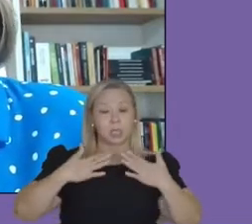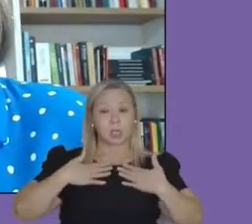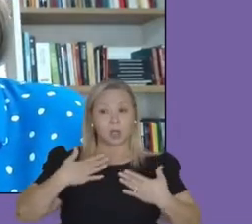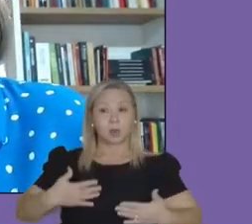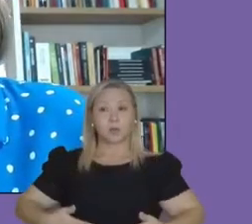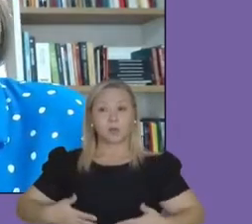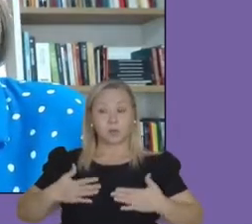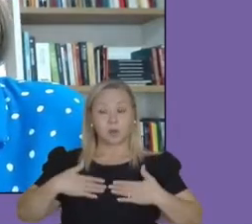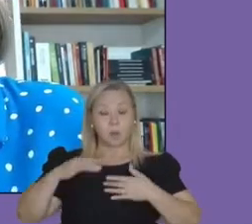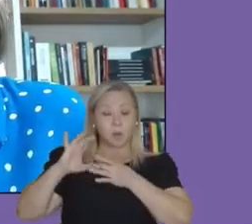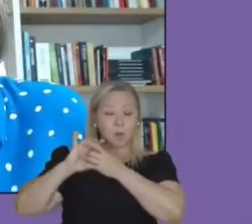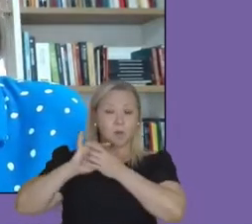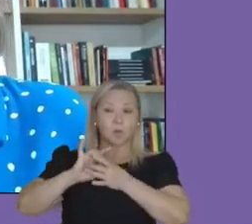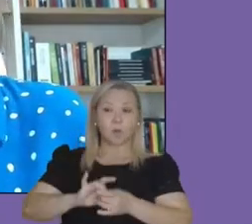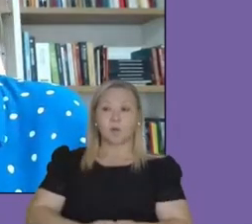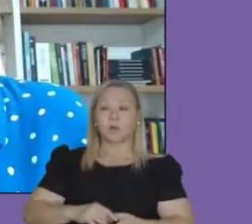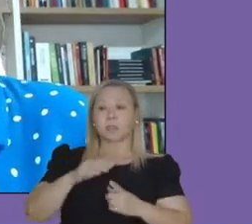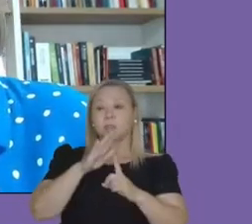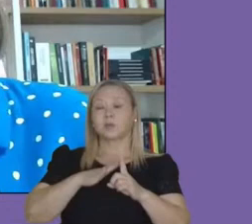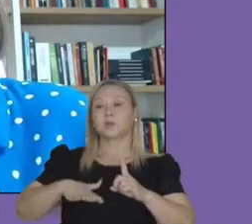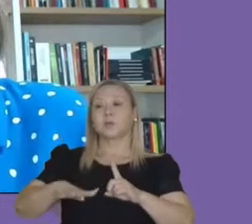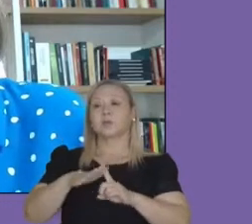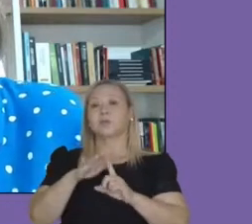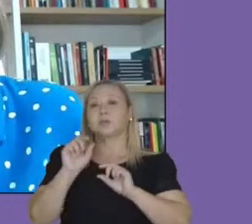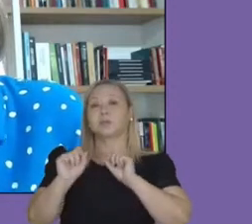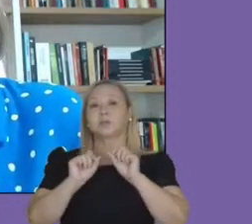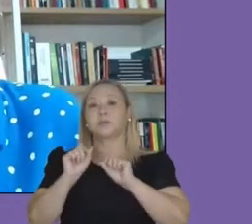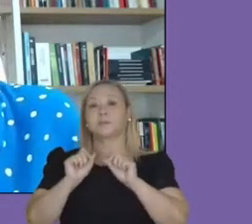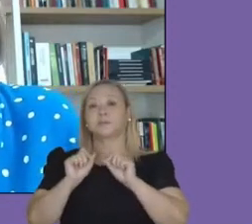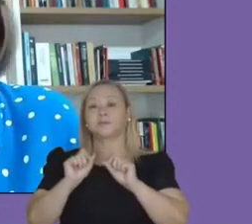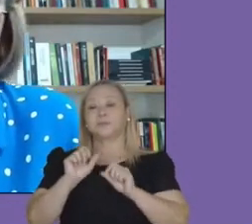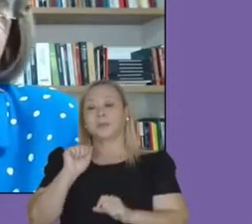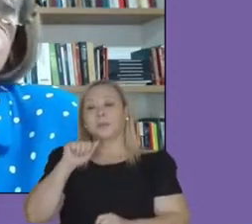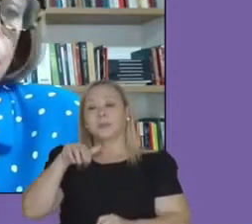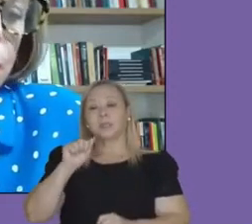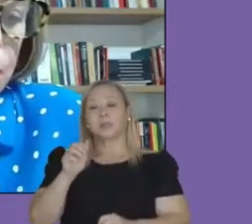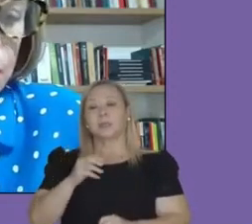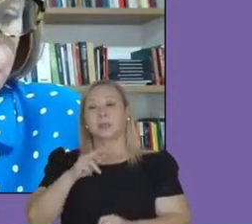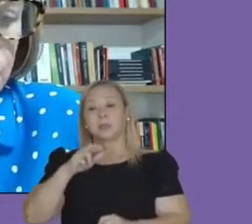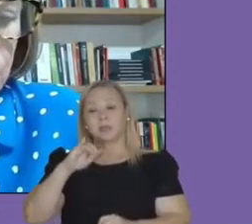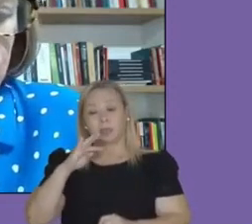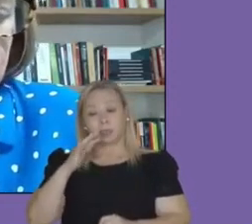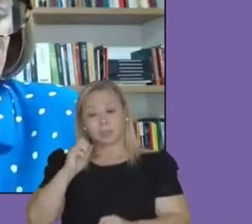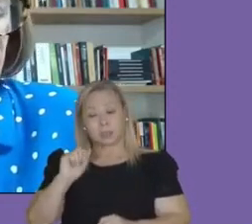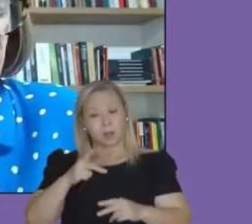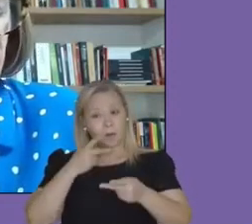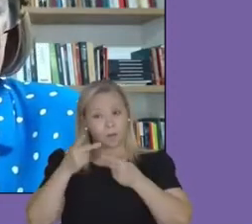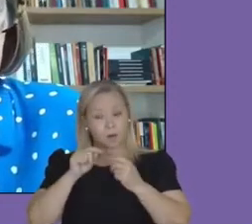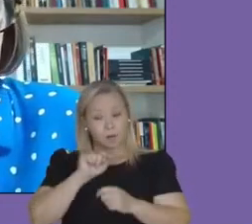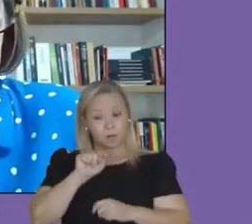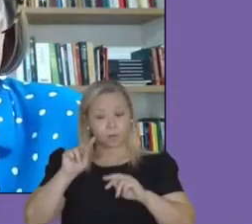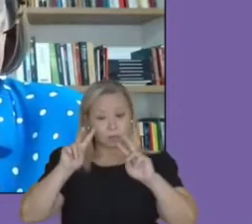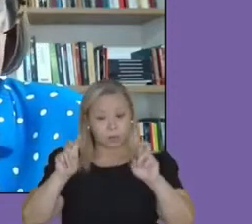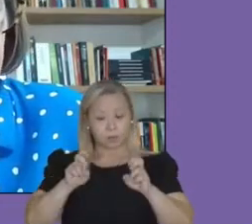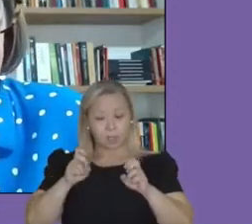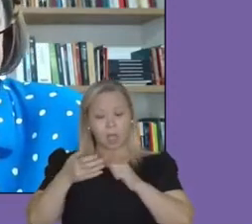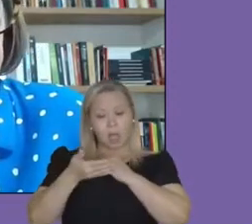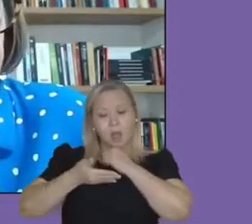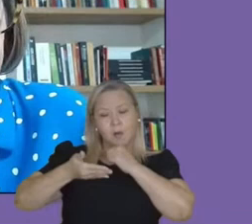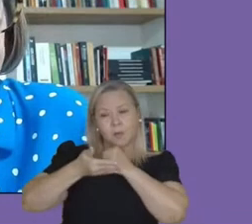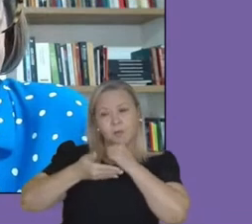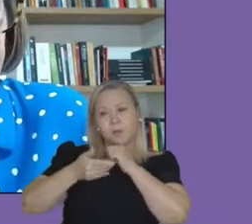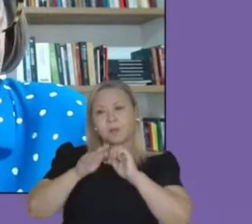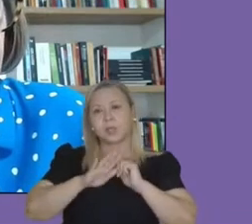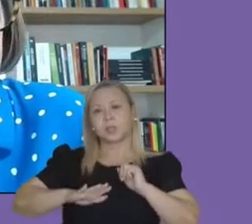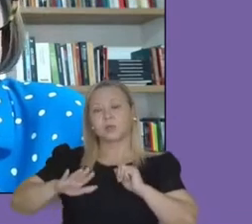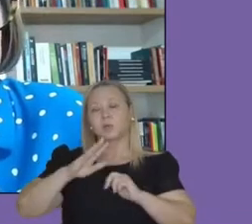com o contexto social. Ana Rita também tratou disso, para fundamentar toda